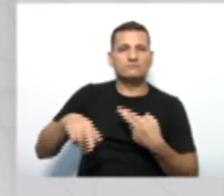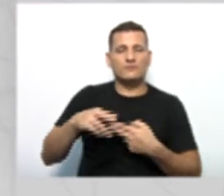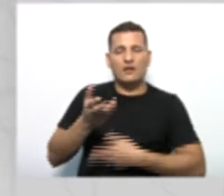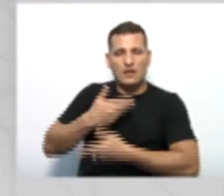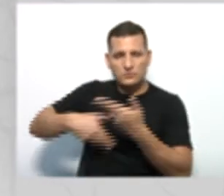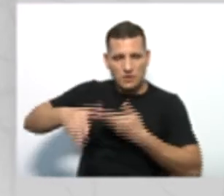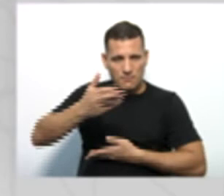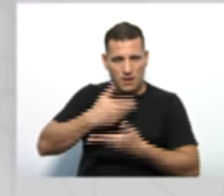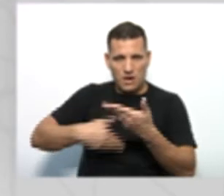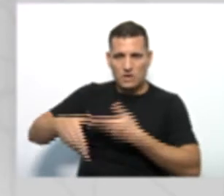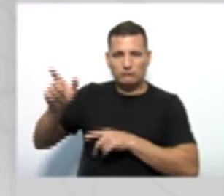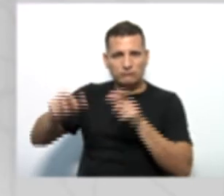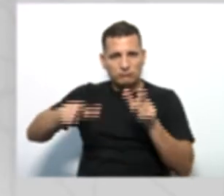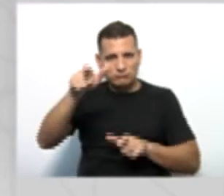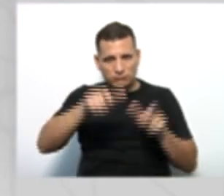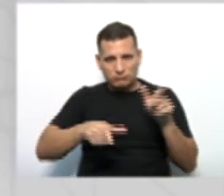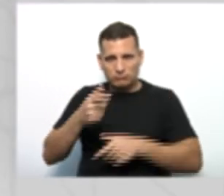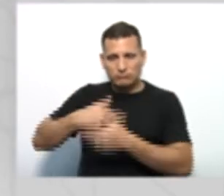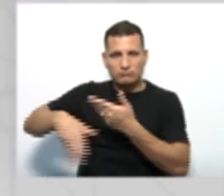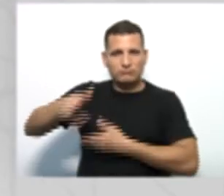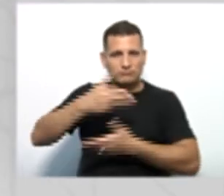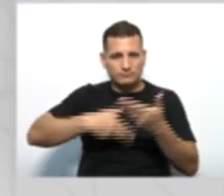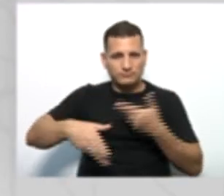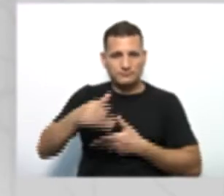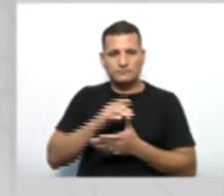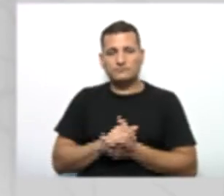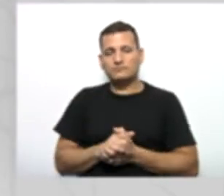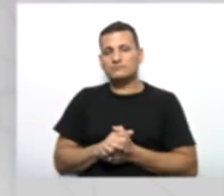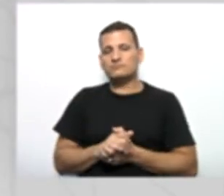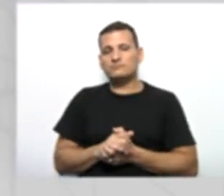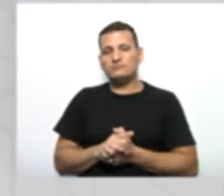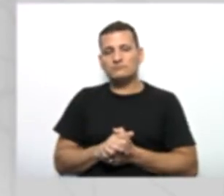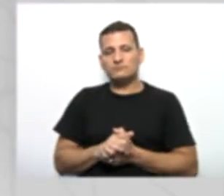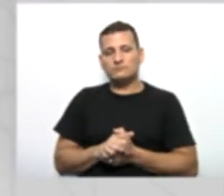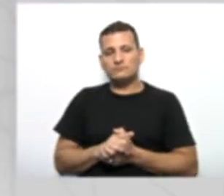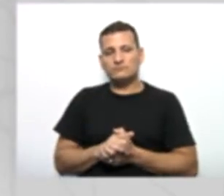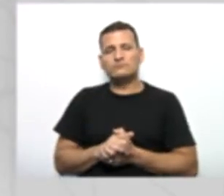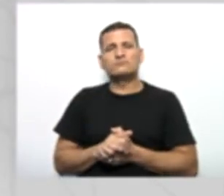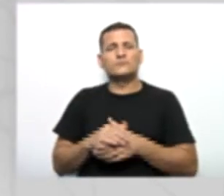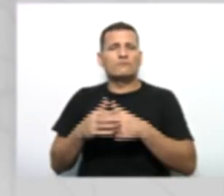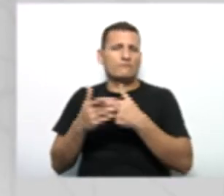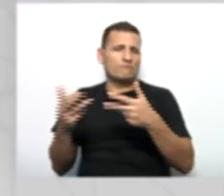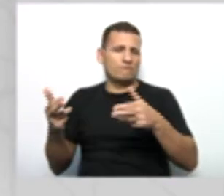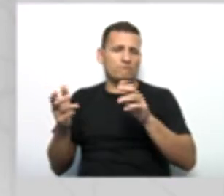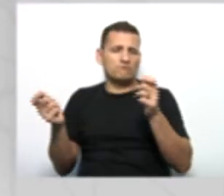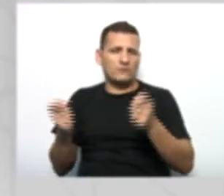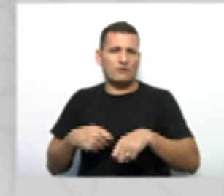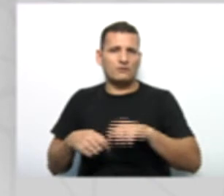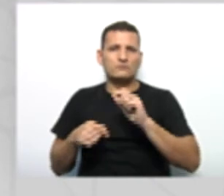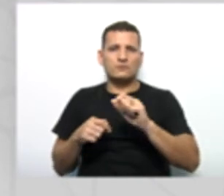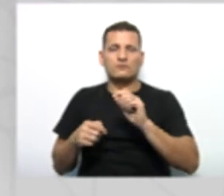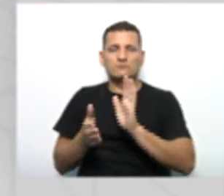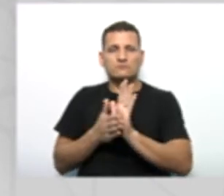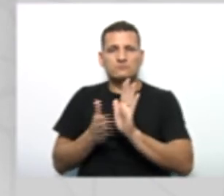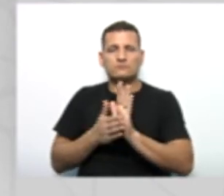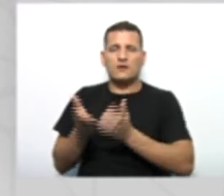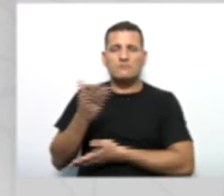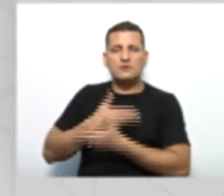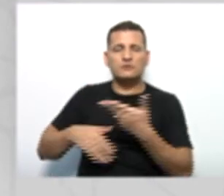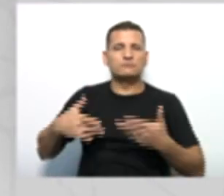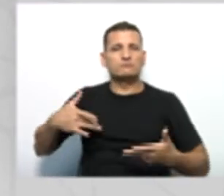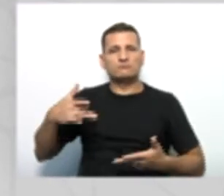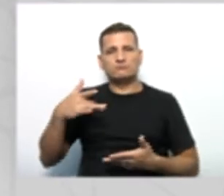trabalho. Inúmeras ações promovem um ambiente de trabalho saudável, em que as pessoas se relacionam preservando